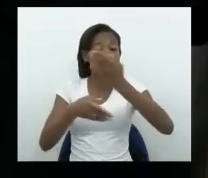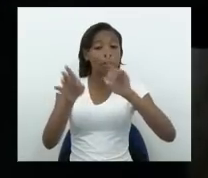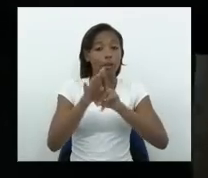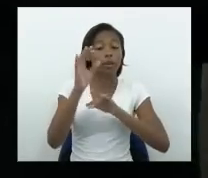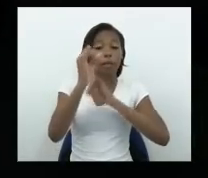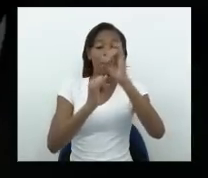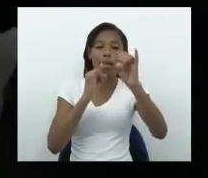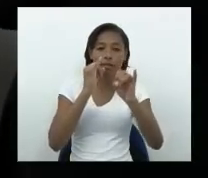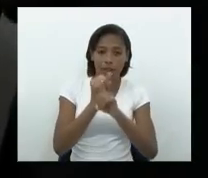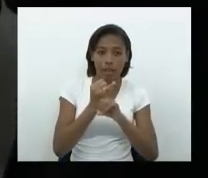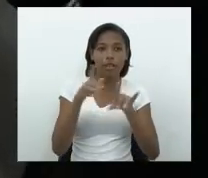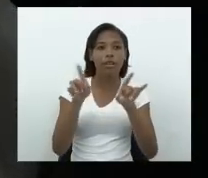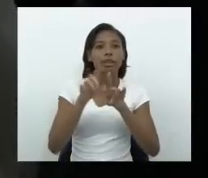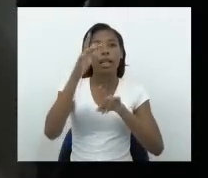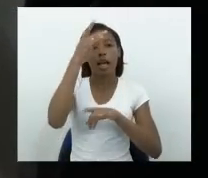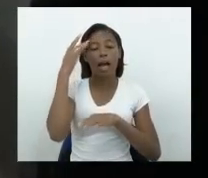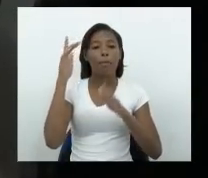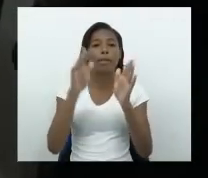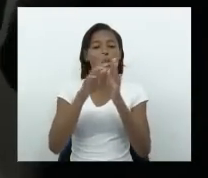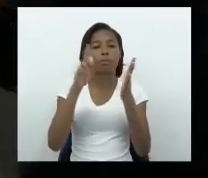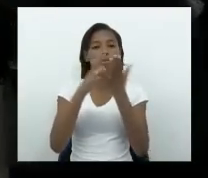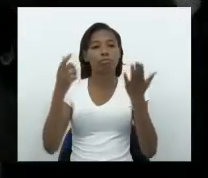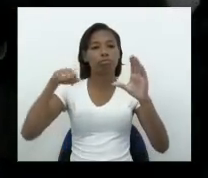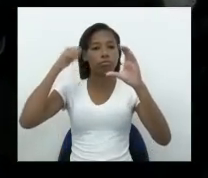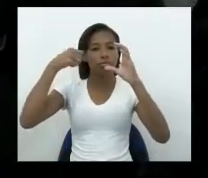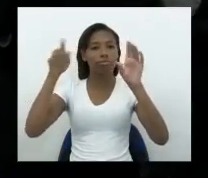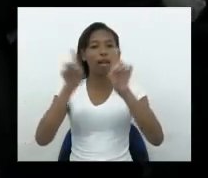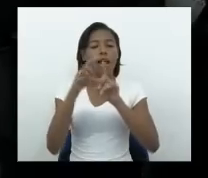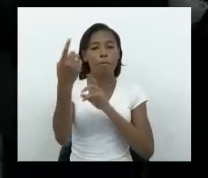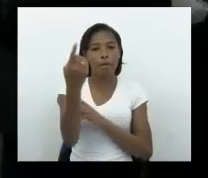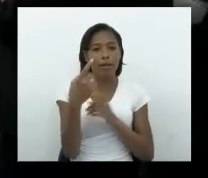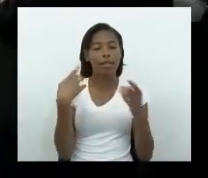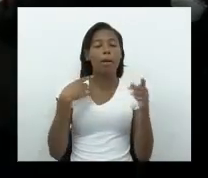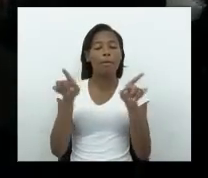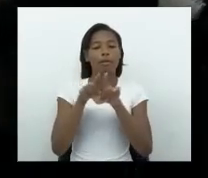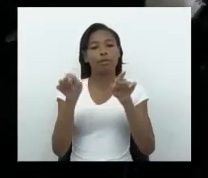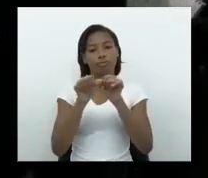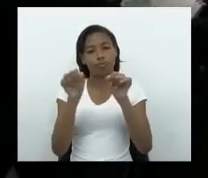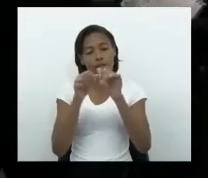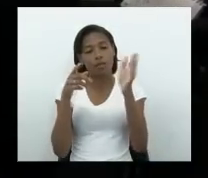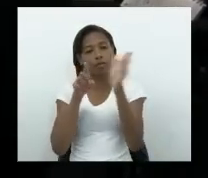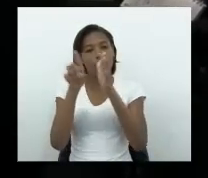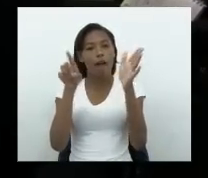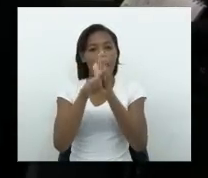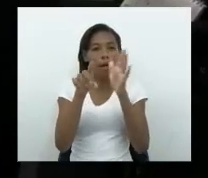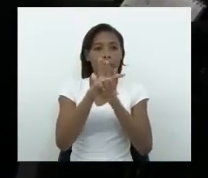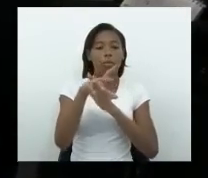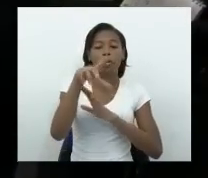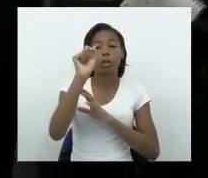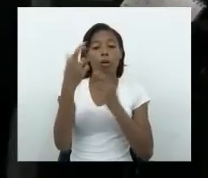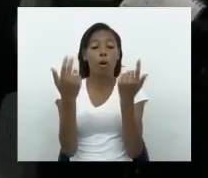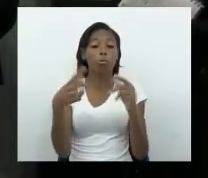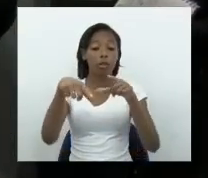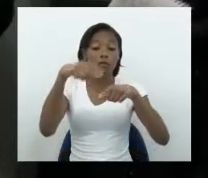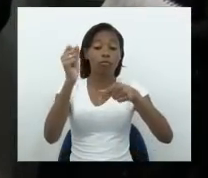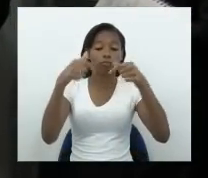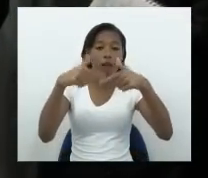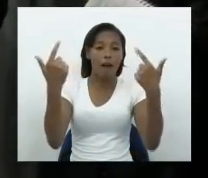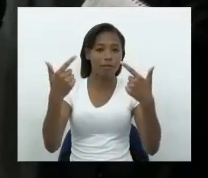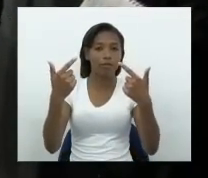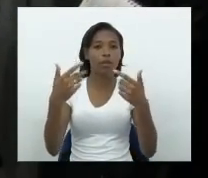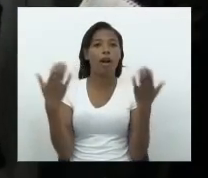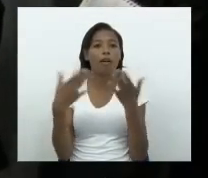esse debate e aos jornalistas que vieram aqui ao plenário e fizeram perguntas para os candidatos conforme sorteio. A gente vai encerrar a